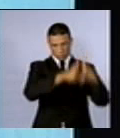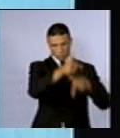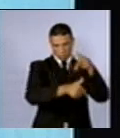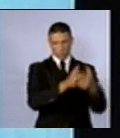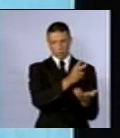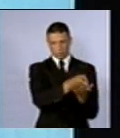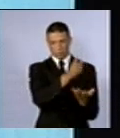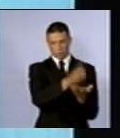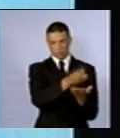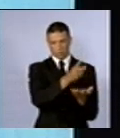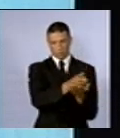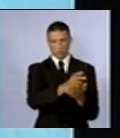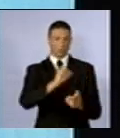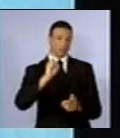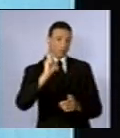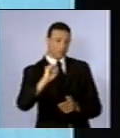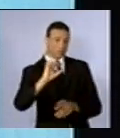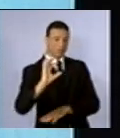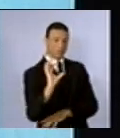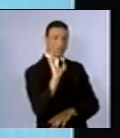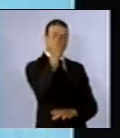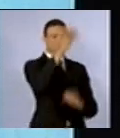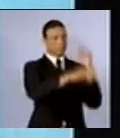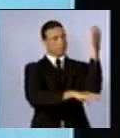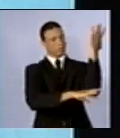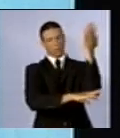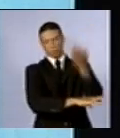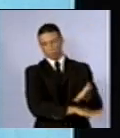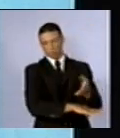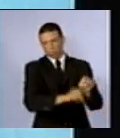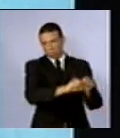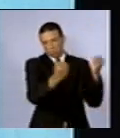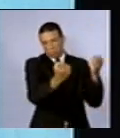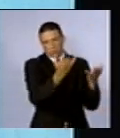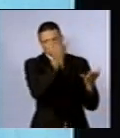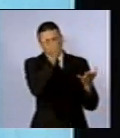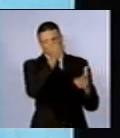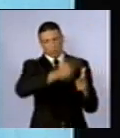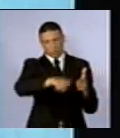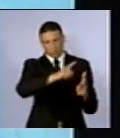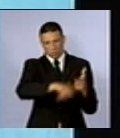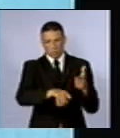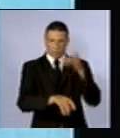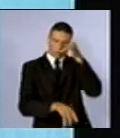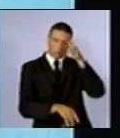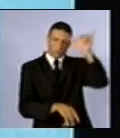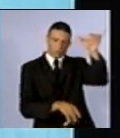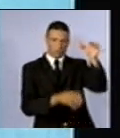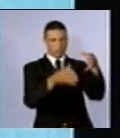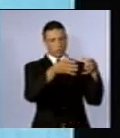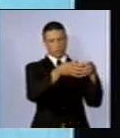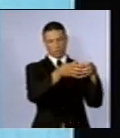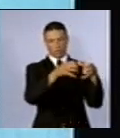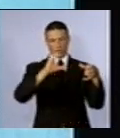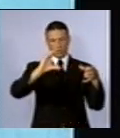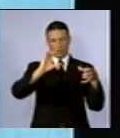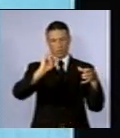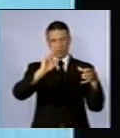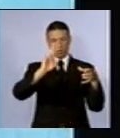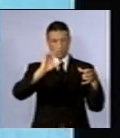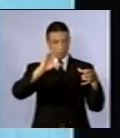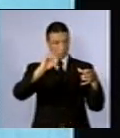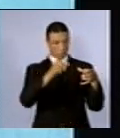operativa no caso de um colapso de um circuito. Eventual impedimento, eventual contingência do outro circuito, o